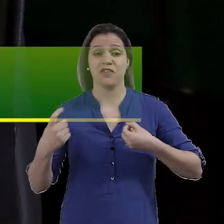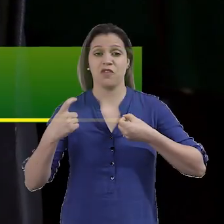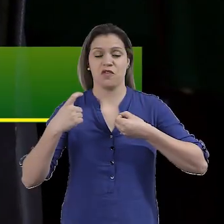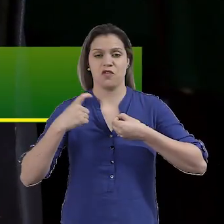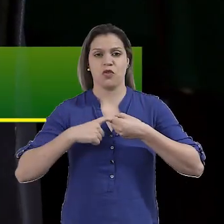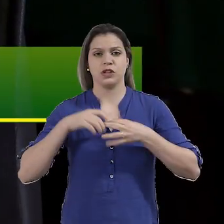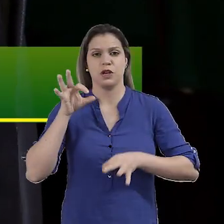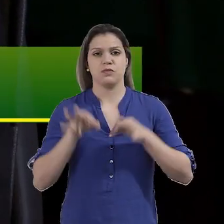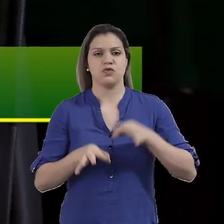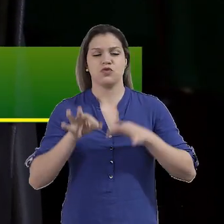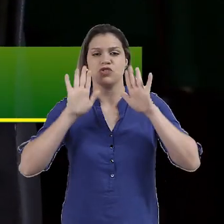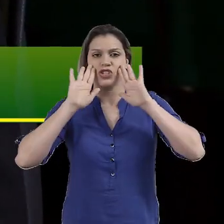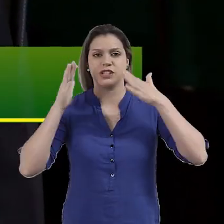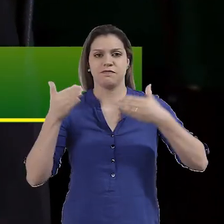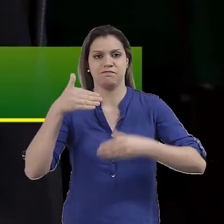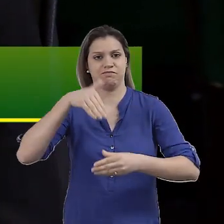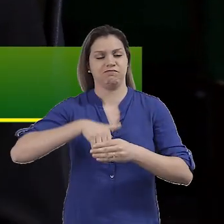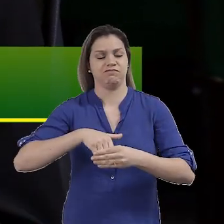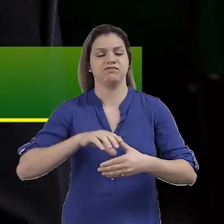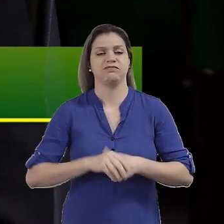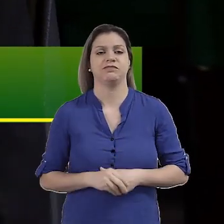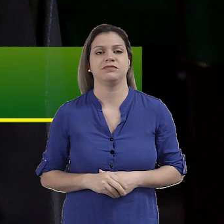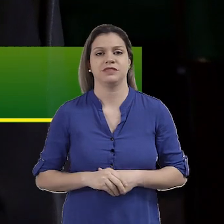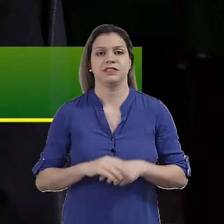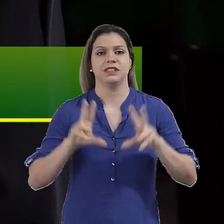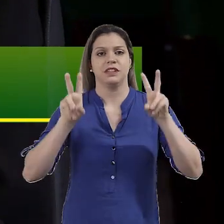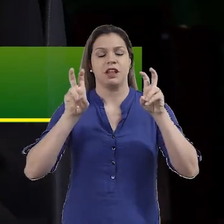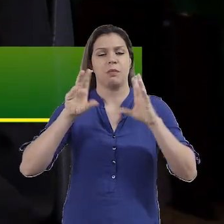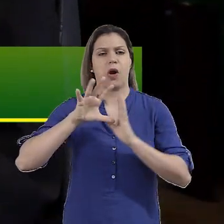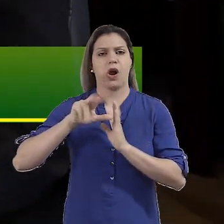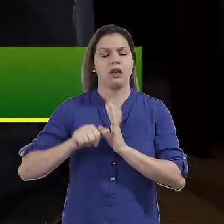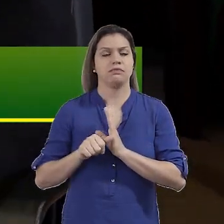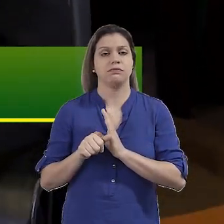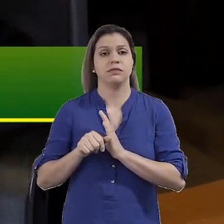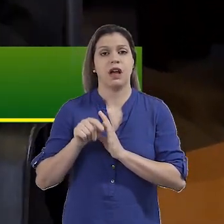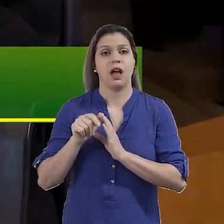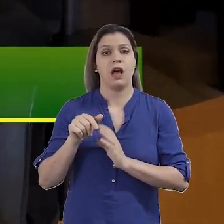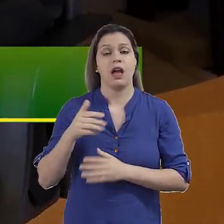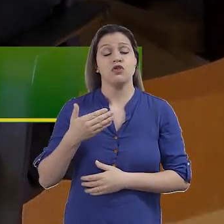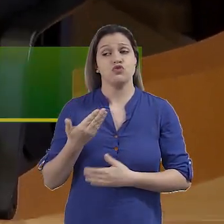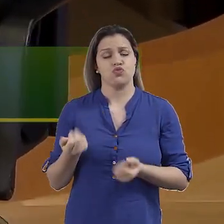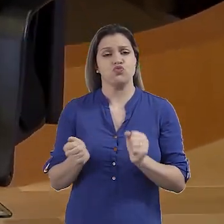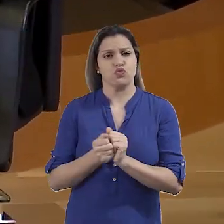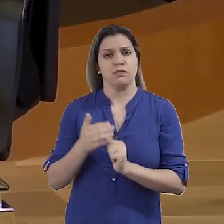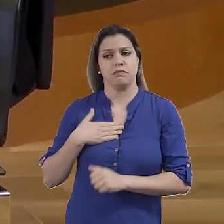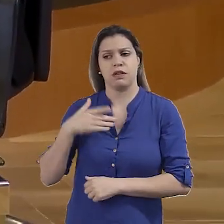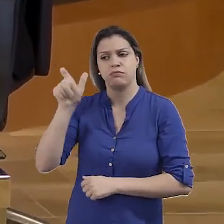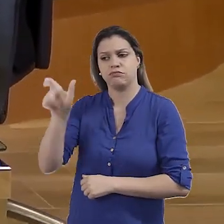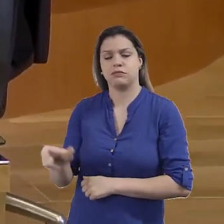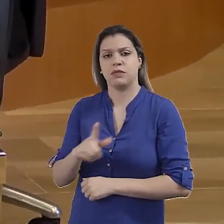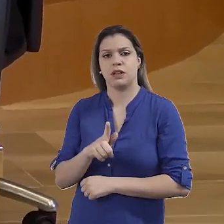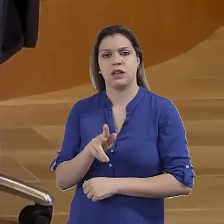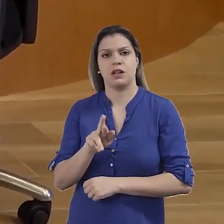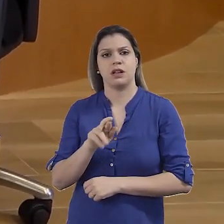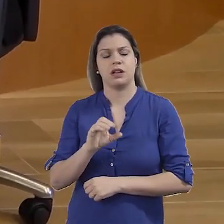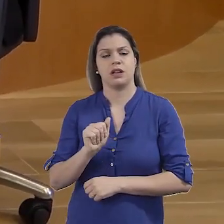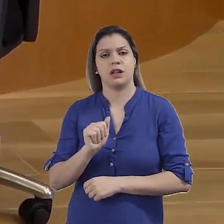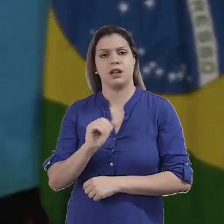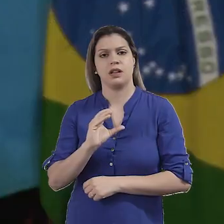Voltamos com Justiça Eleitoral em Foco de hoje, que está tratando sobre corrupção. Quem está comigo é a Graziela Gonçalves, que é técnica judiciária do